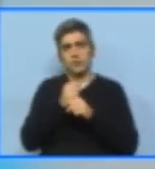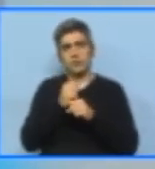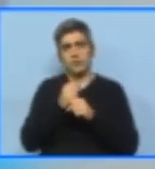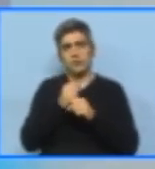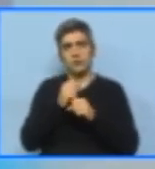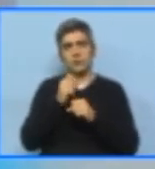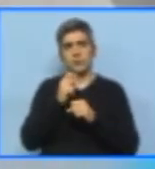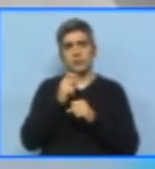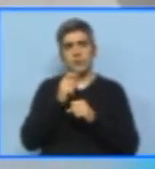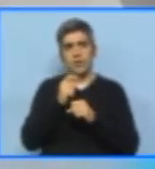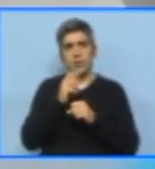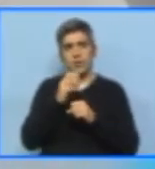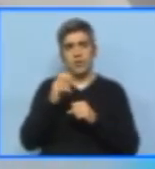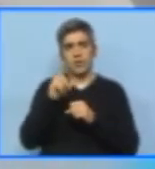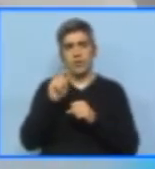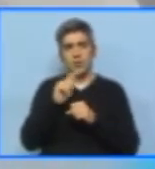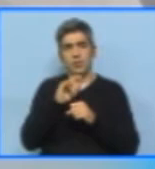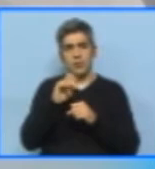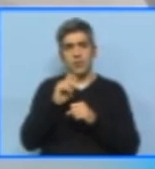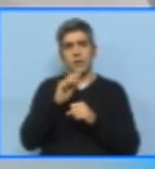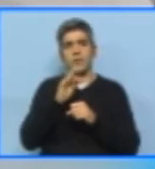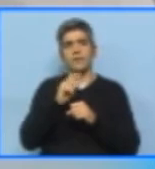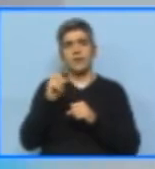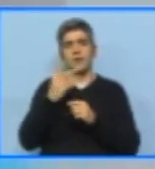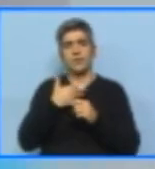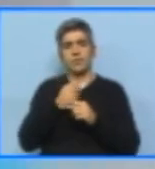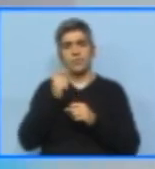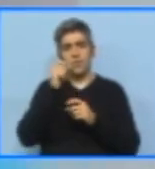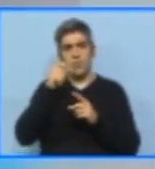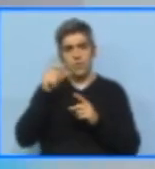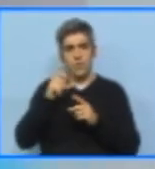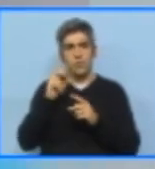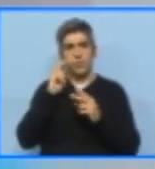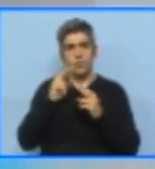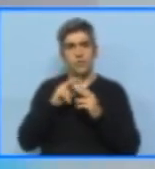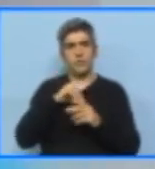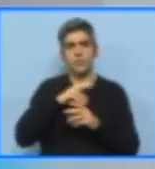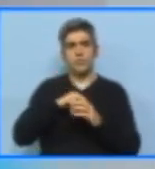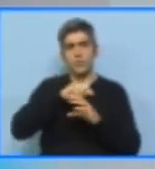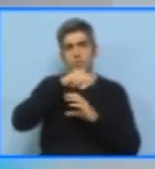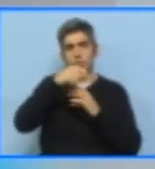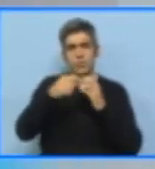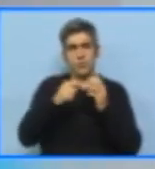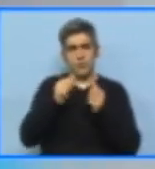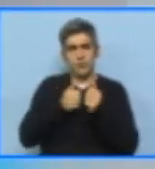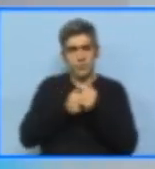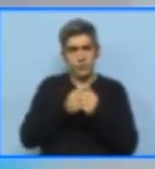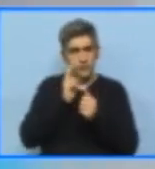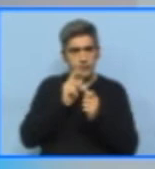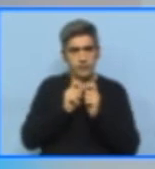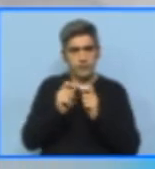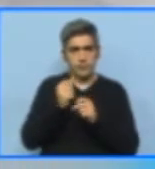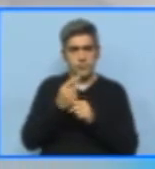da Agência Eclésia e da Eclésia e do programa Fé dos Homens, que a gente encontra no mundo inteiro referências de pessoas que acompanham o trabalho que nós